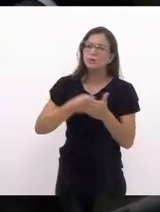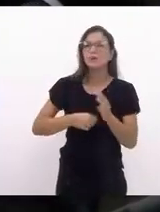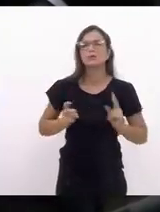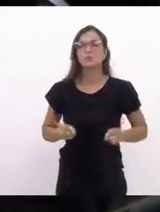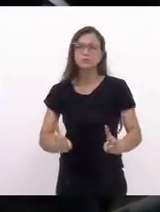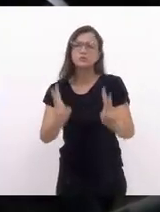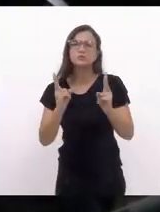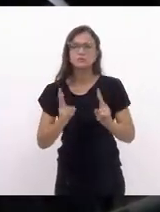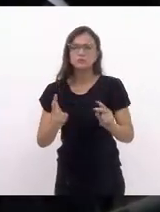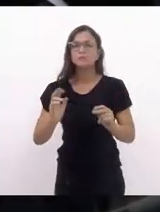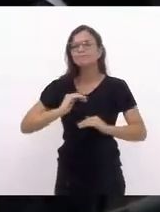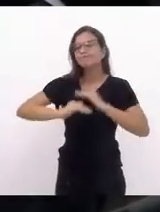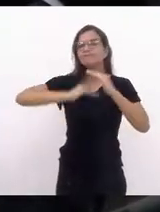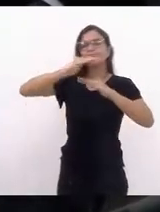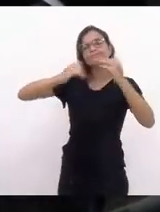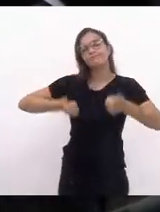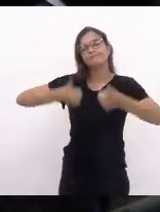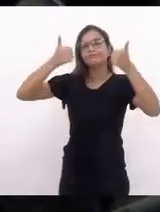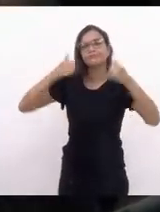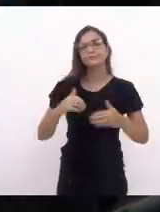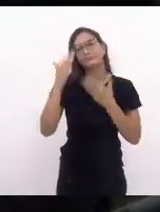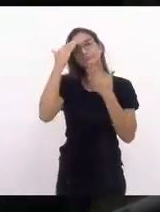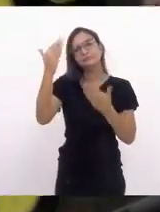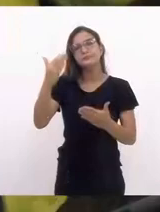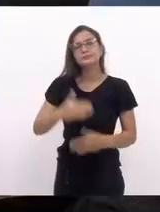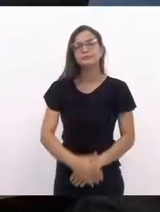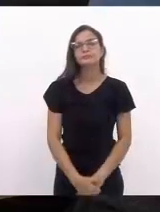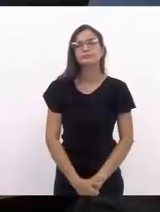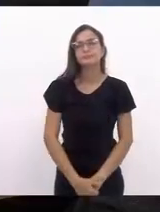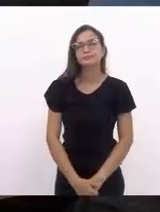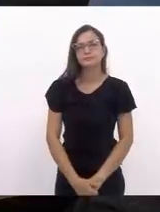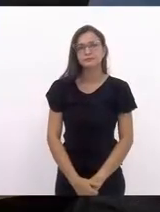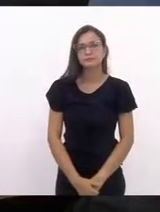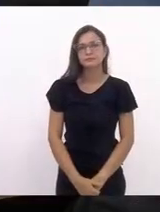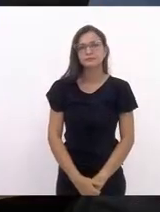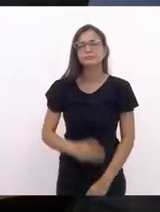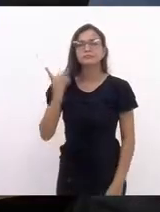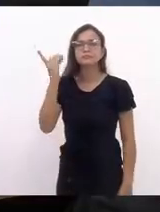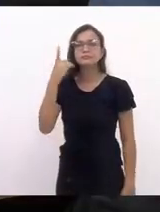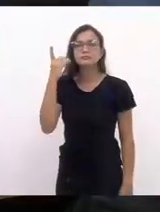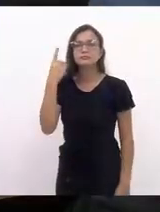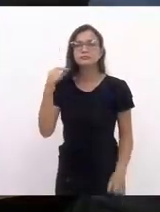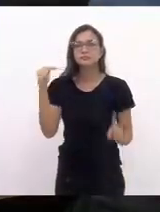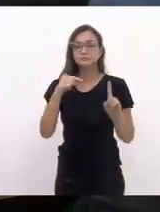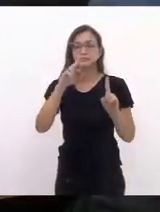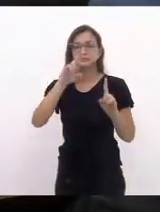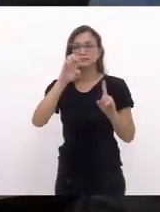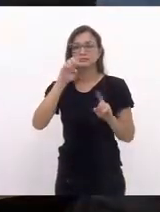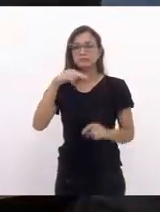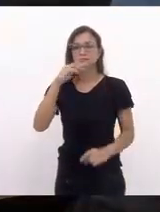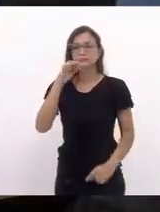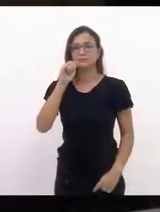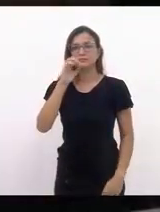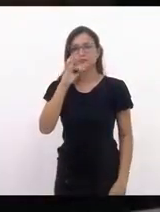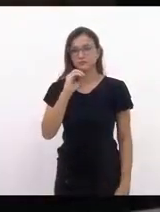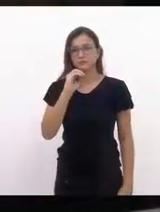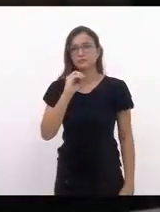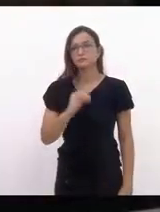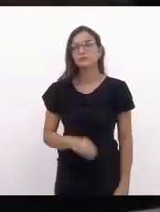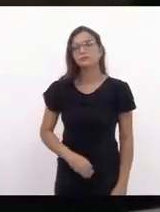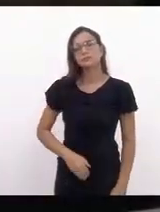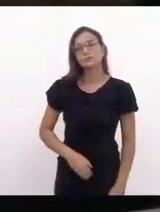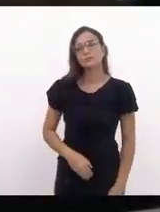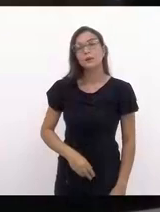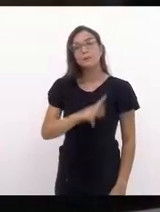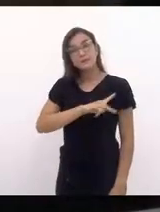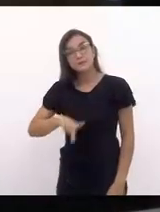William Para Lutar em avançar cada vez mais muito obrigado a todos o Deputado Renato Zap seu presente